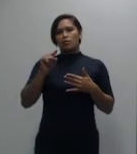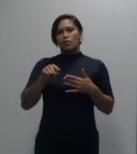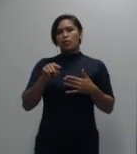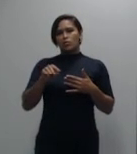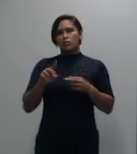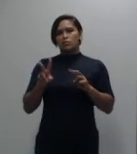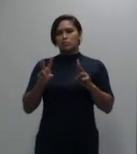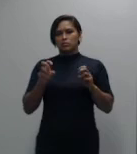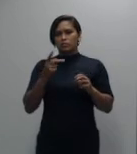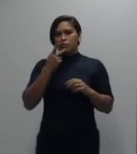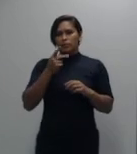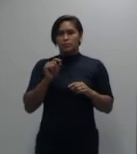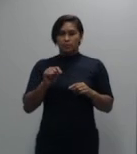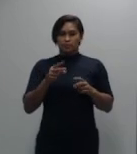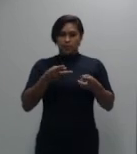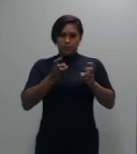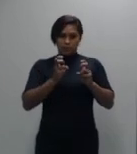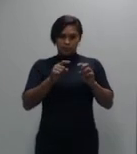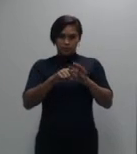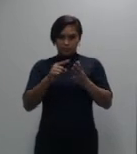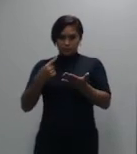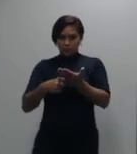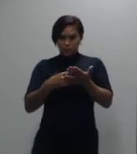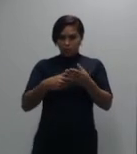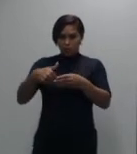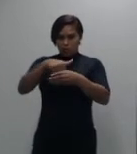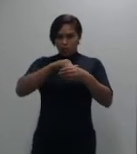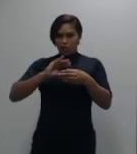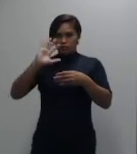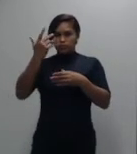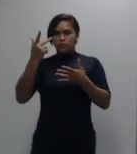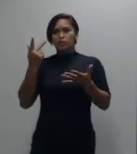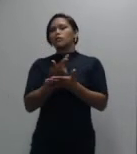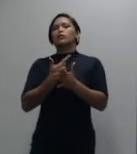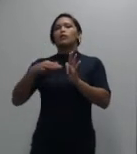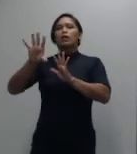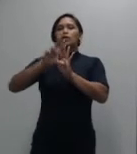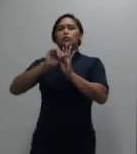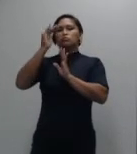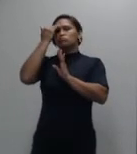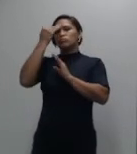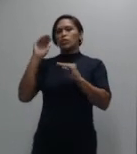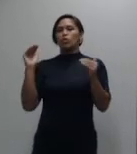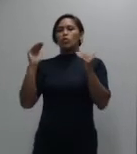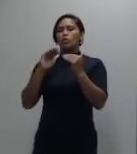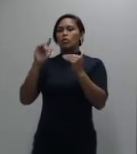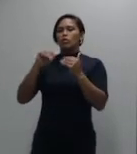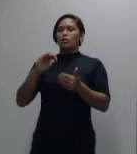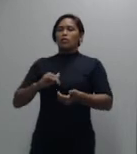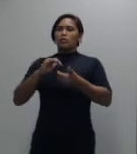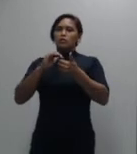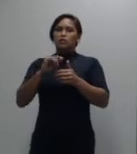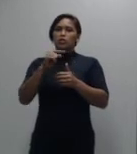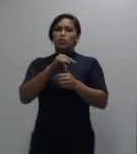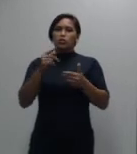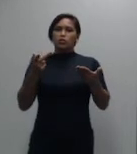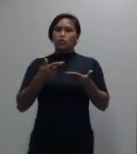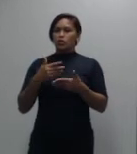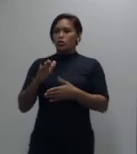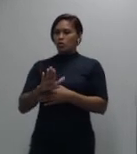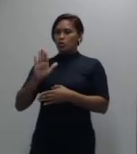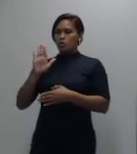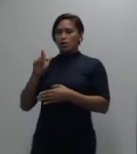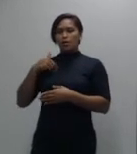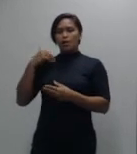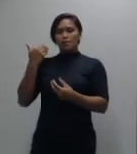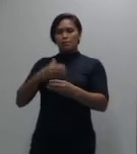afirmar o seguinte Observe que o acórdão recorrido adotou entendimento consolidado nesta corte segundo o qual o candidato aprovado em concurso